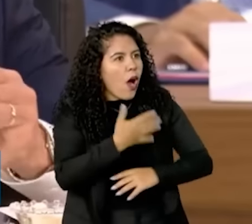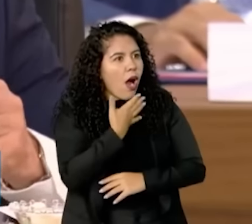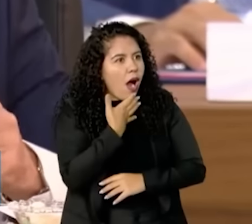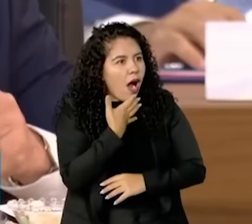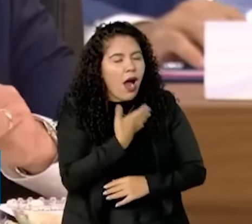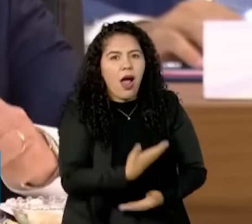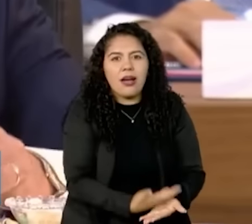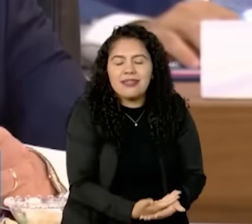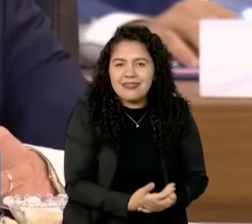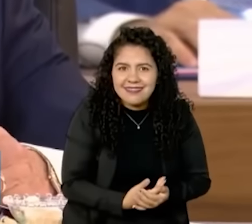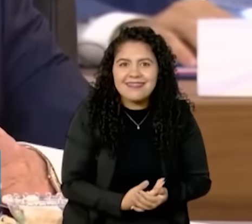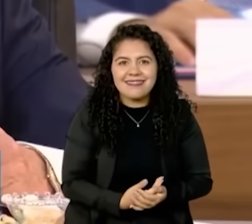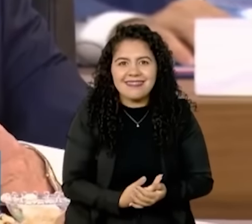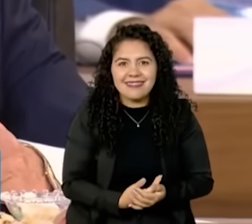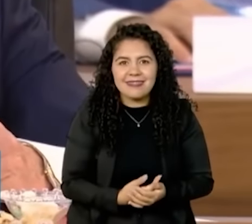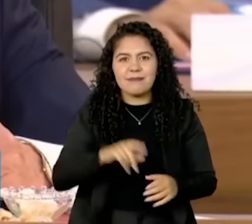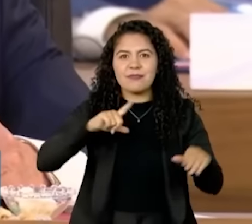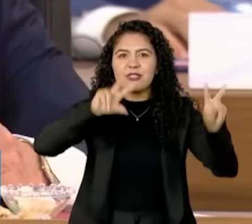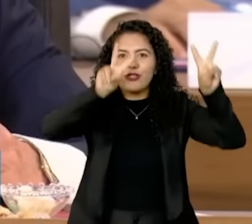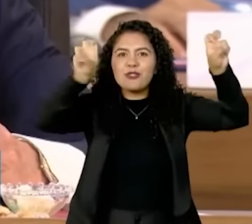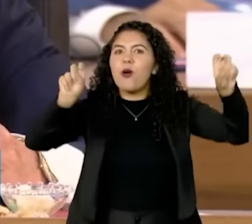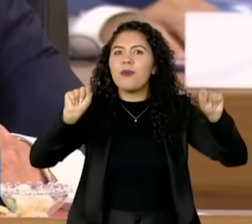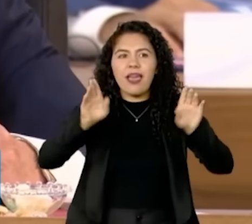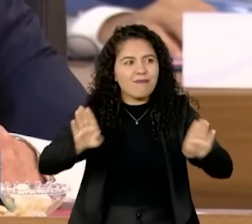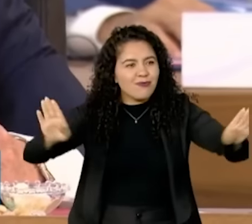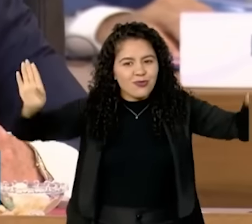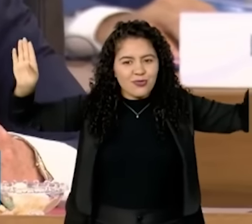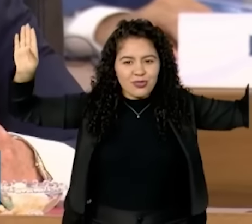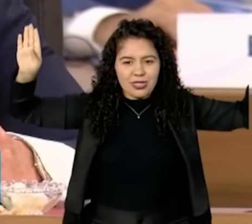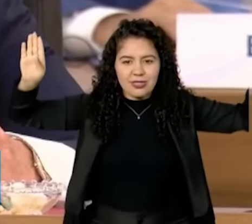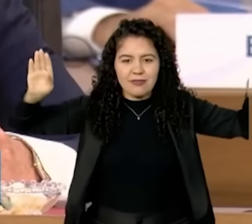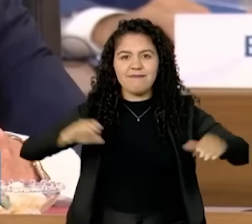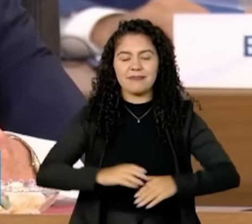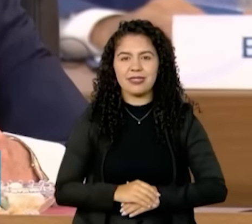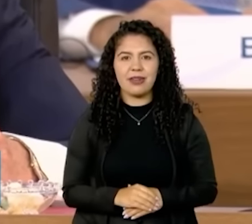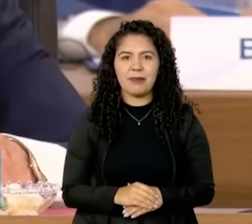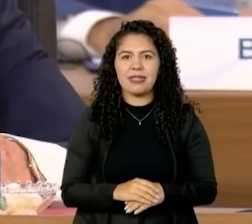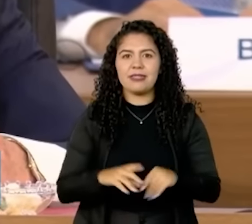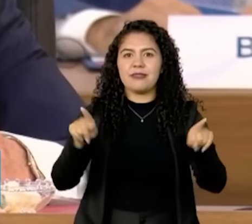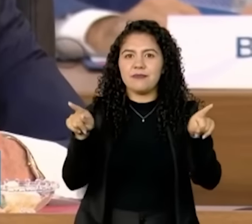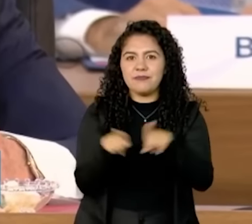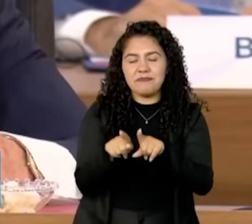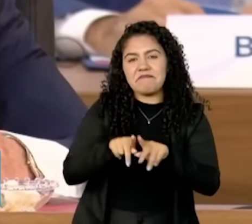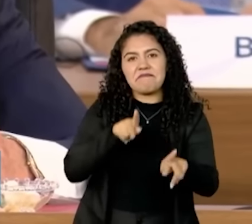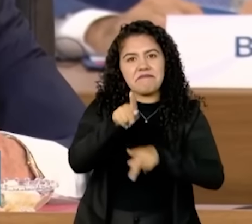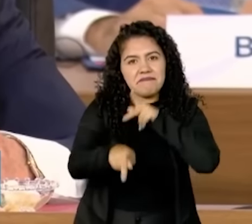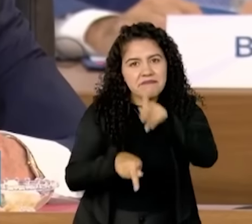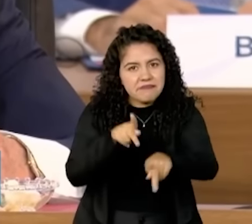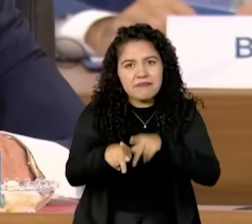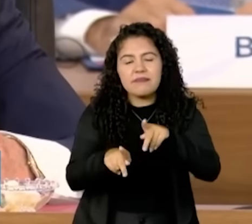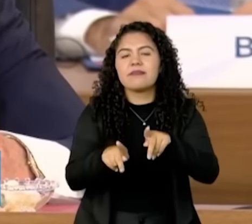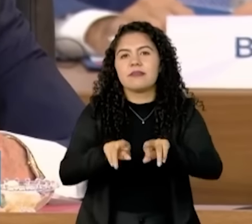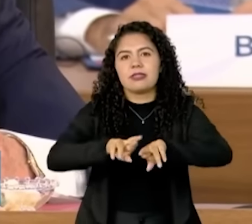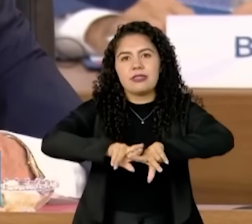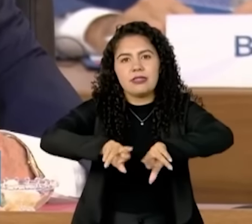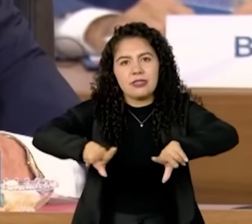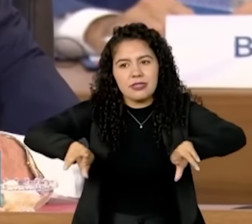braços abertos do Cristo Redentor. Um povo diverso,